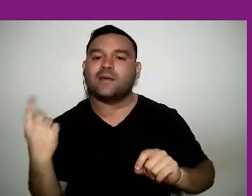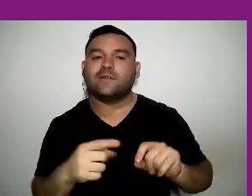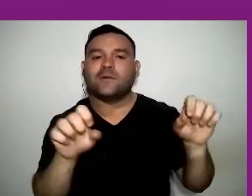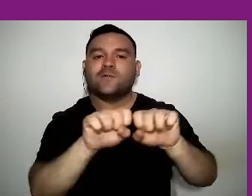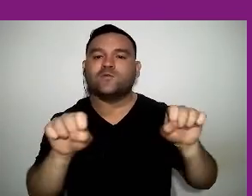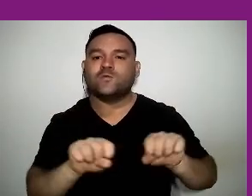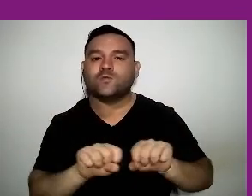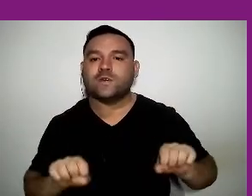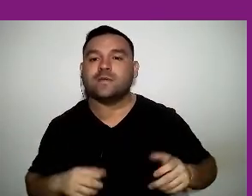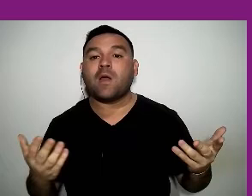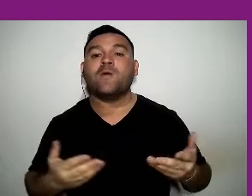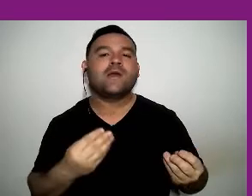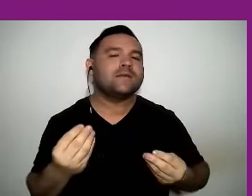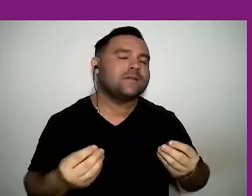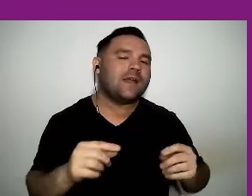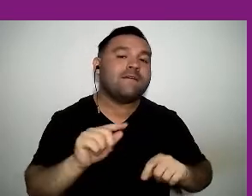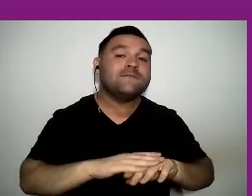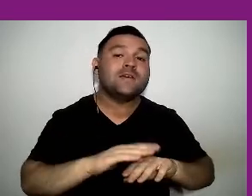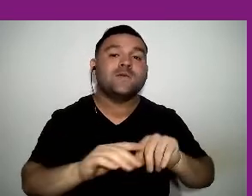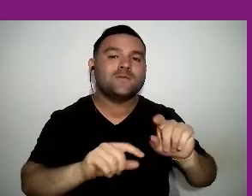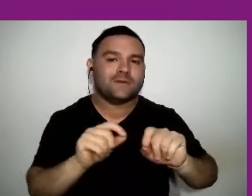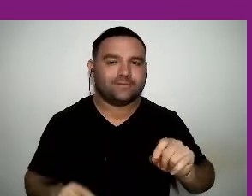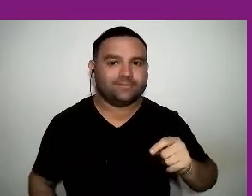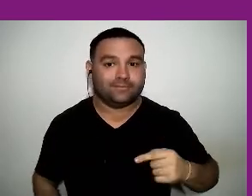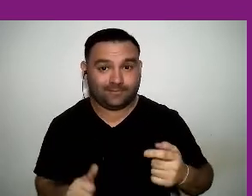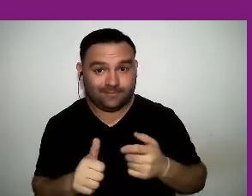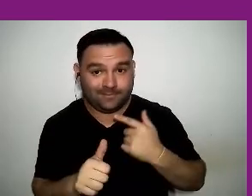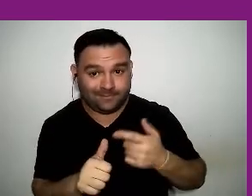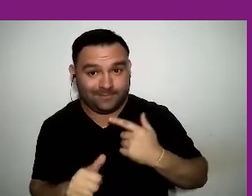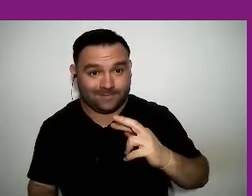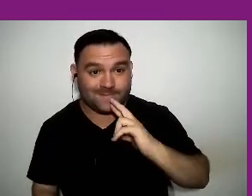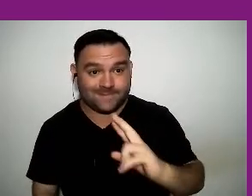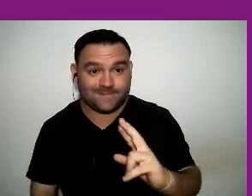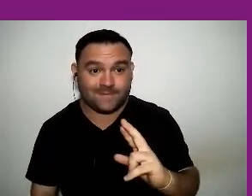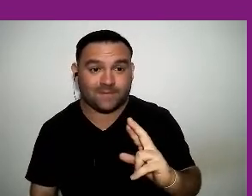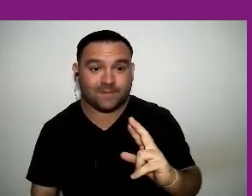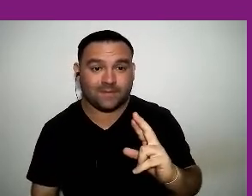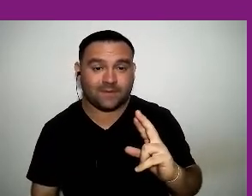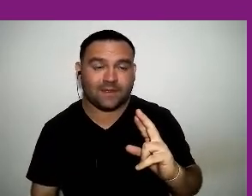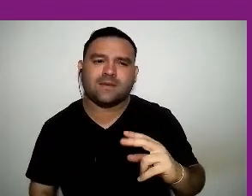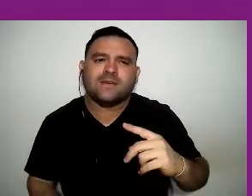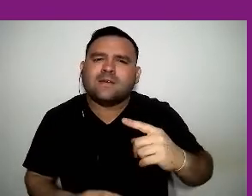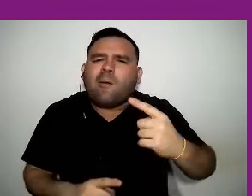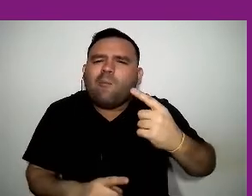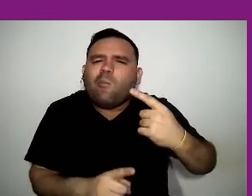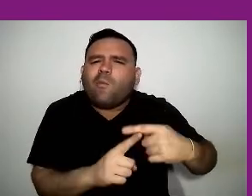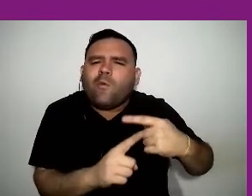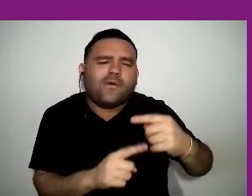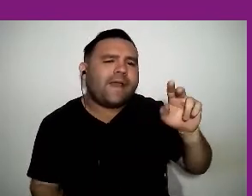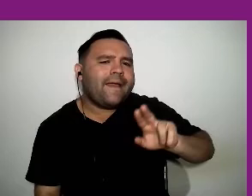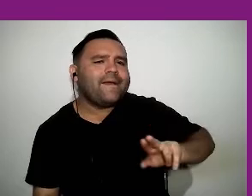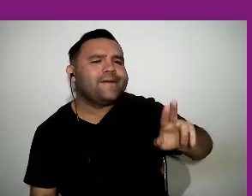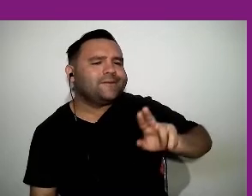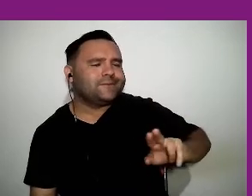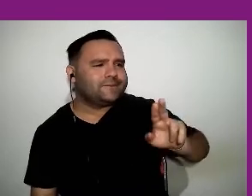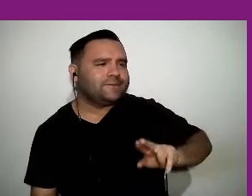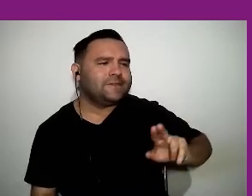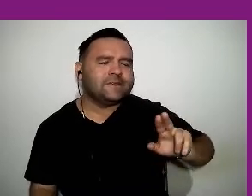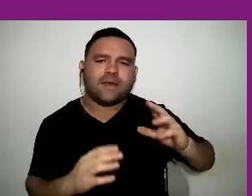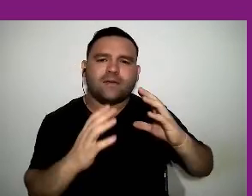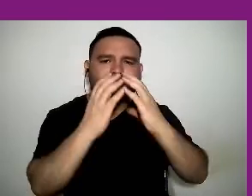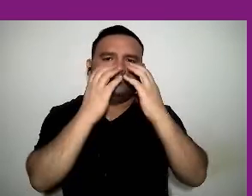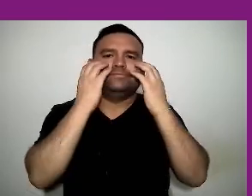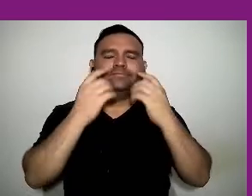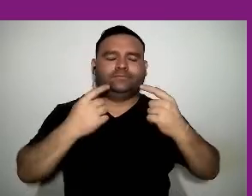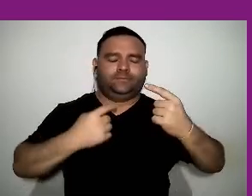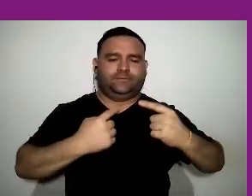sistemas hoje. Eu vou lhes dar primeiro uma resposta sobre a primeira pergunta. Por que